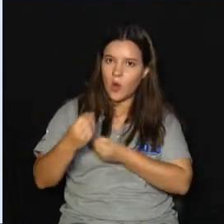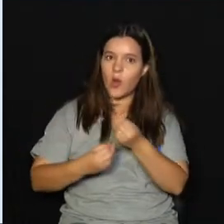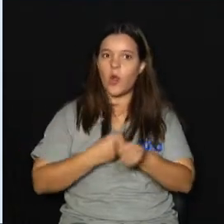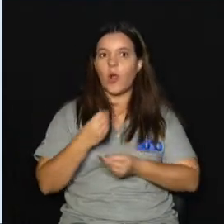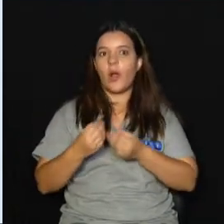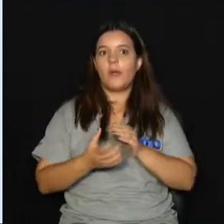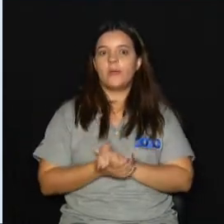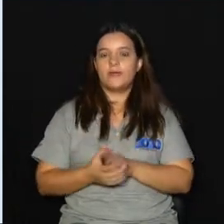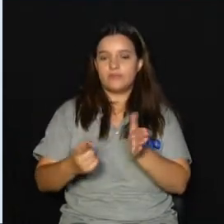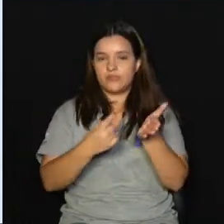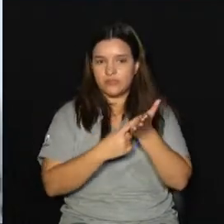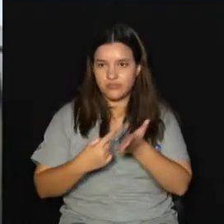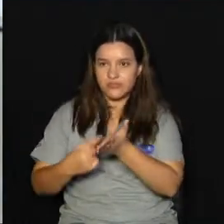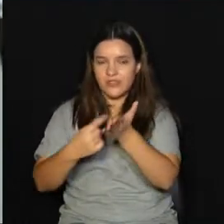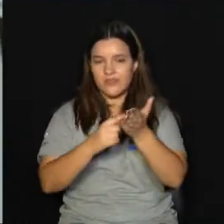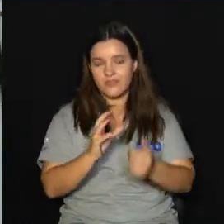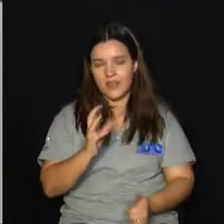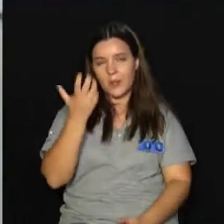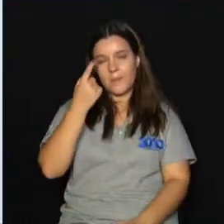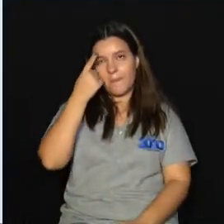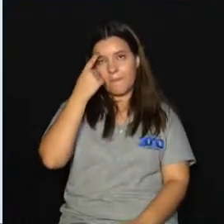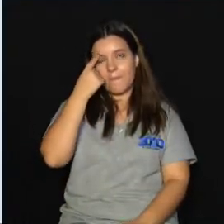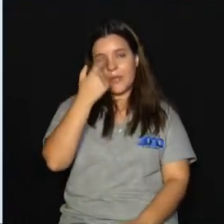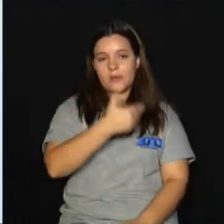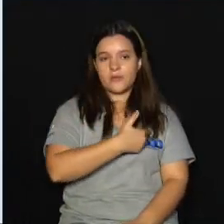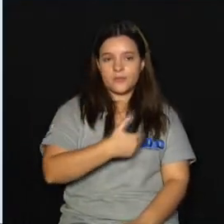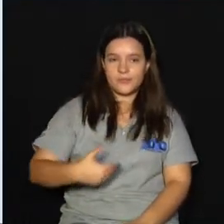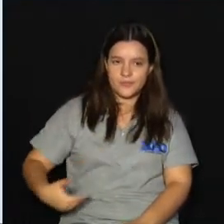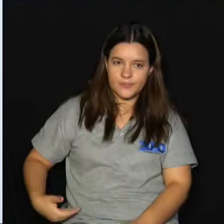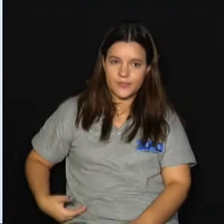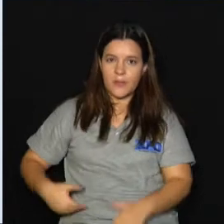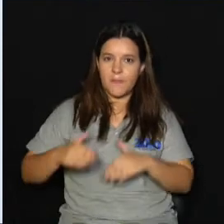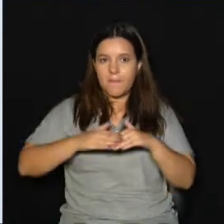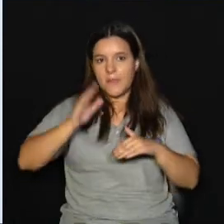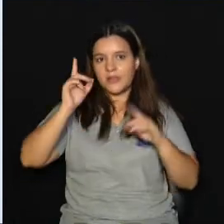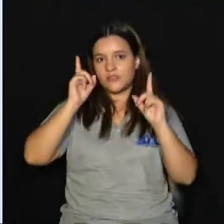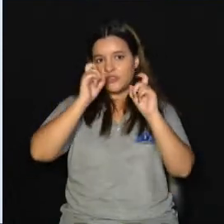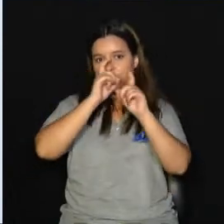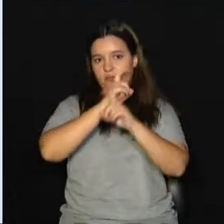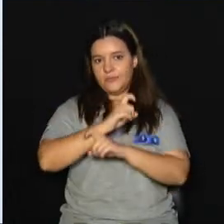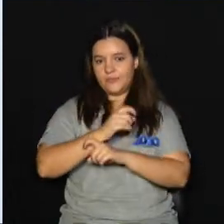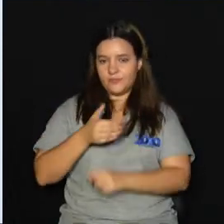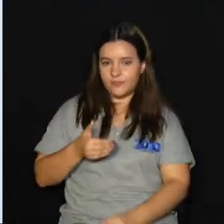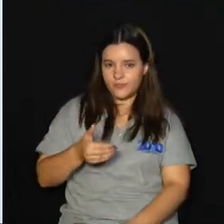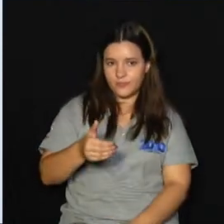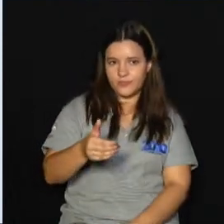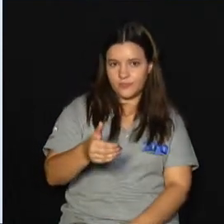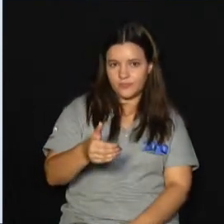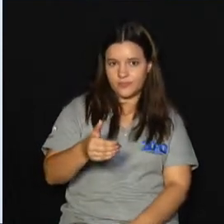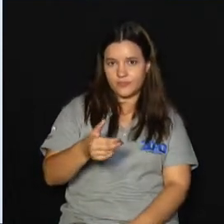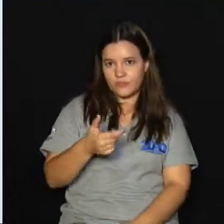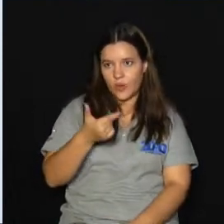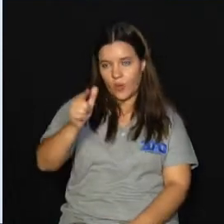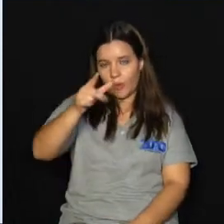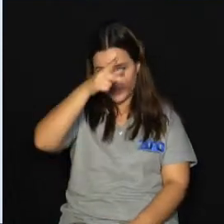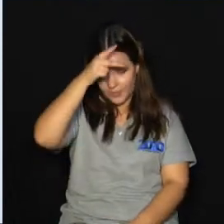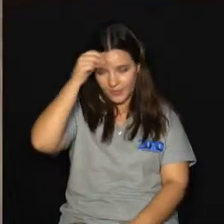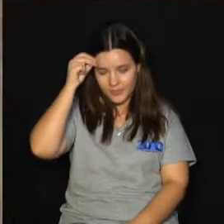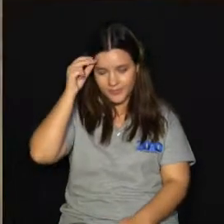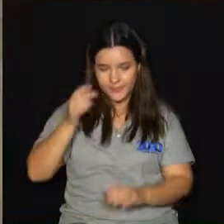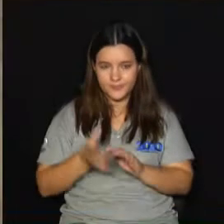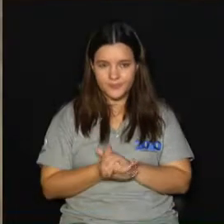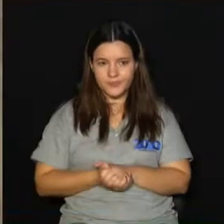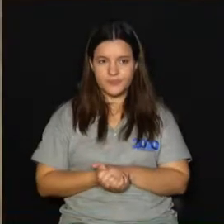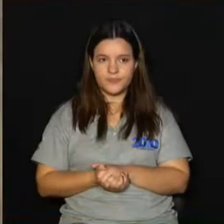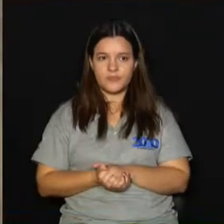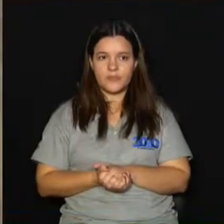para daí pensar numa governabilidade ou numa maior dificuldade ou não do próximo prefeito. Ô,